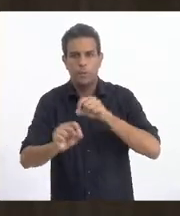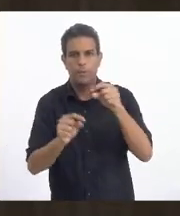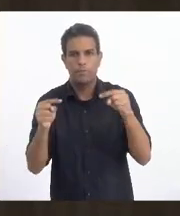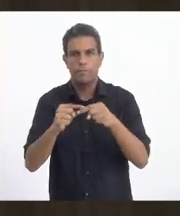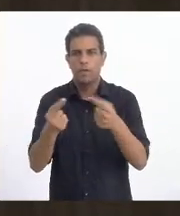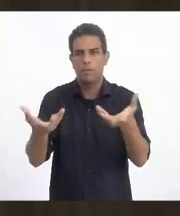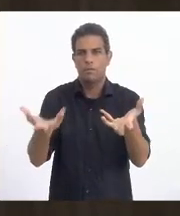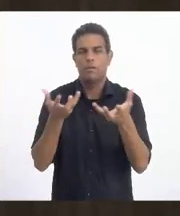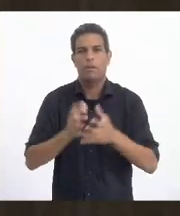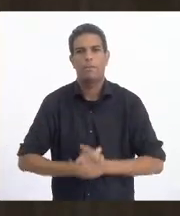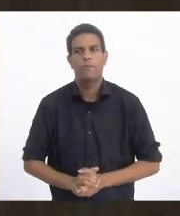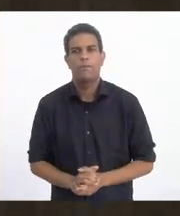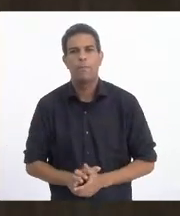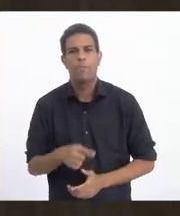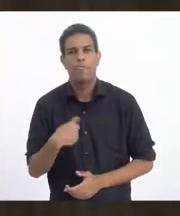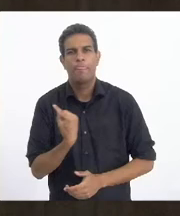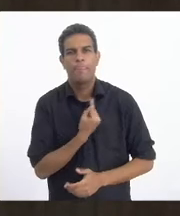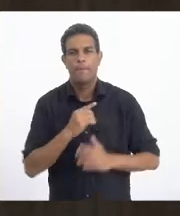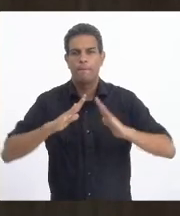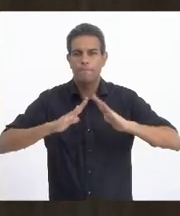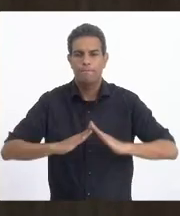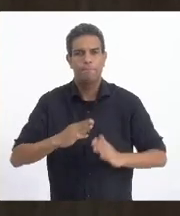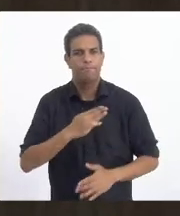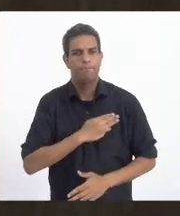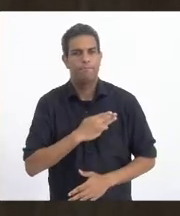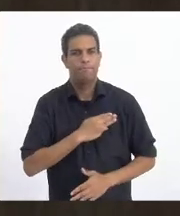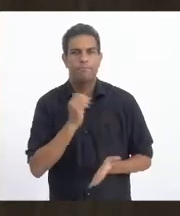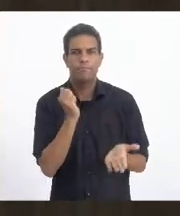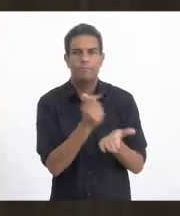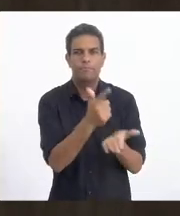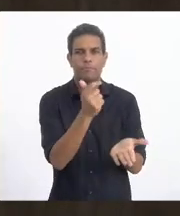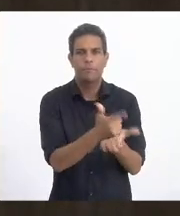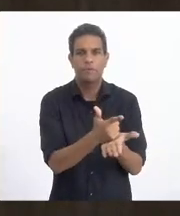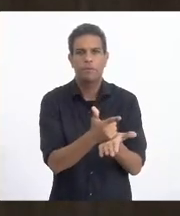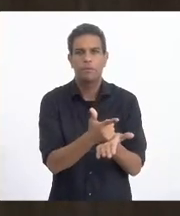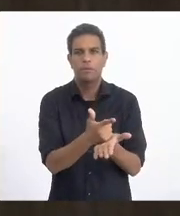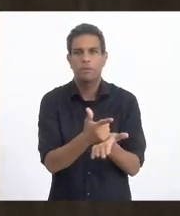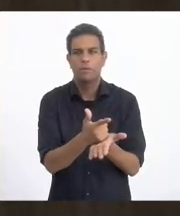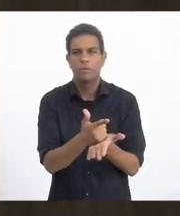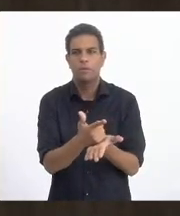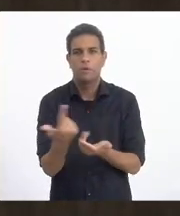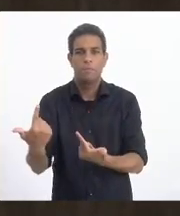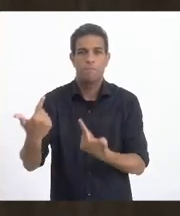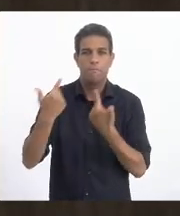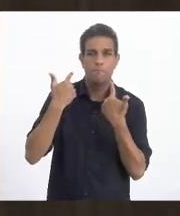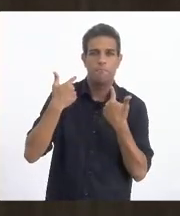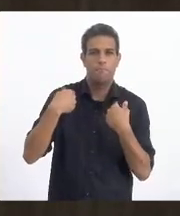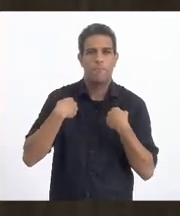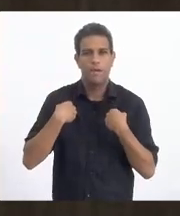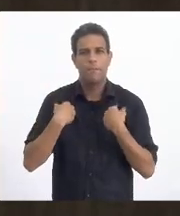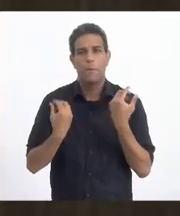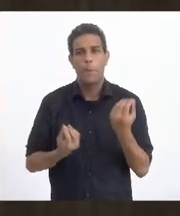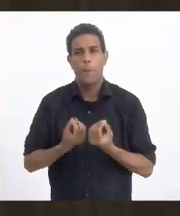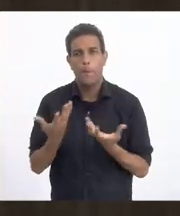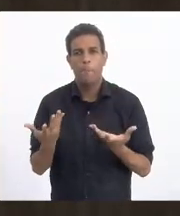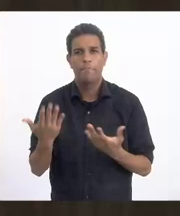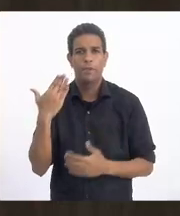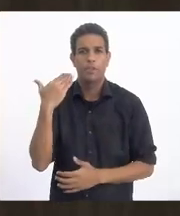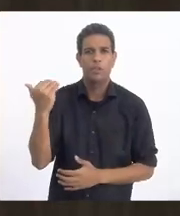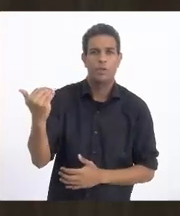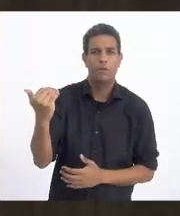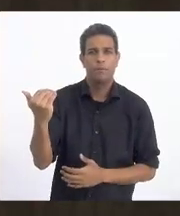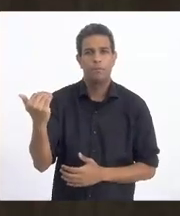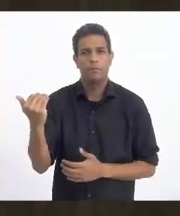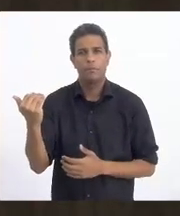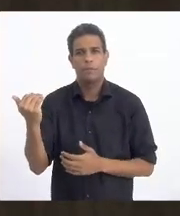não. Não, eu estava em Madureira, fazendo compra, o rapaz chegou, meteu lá uma pistola em cima, chamaram, eu fui